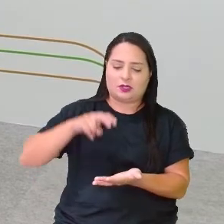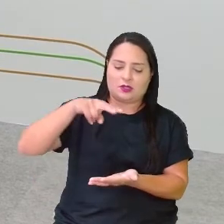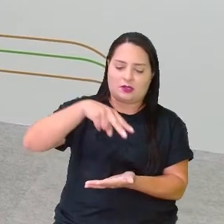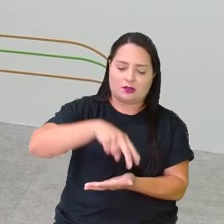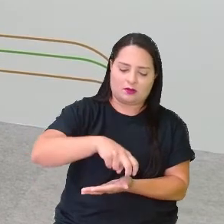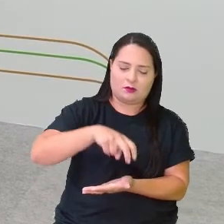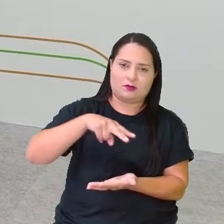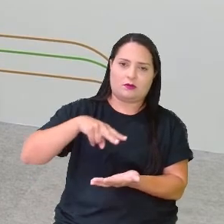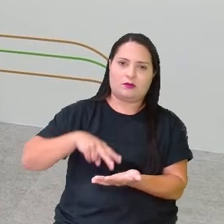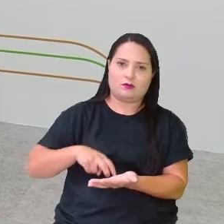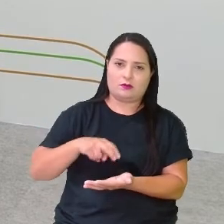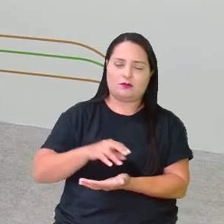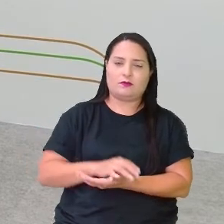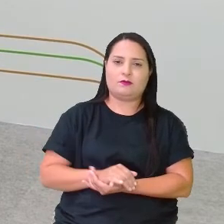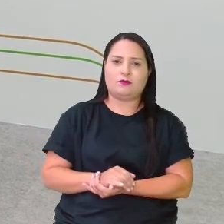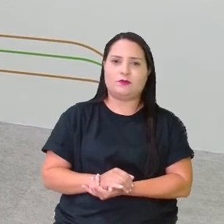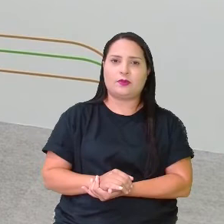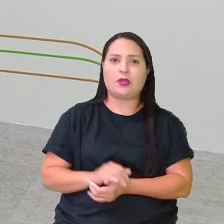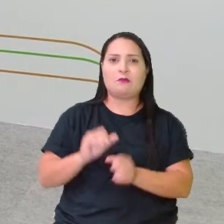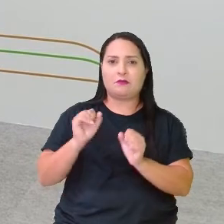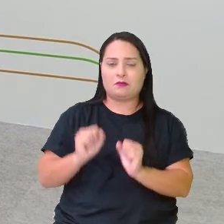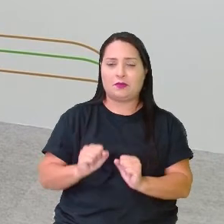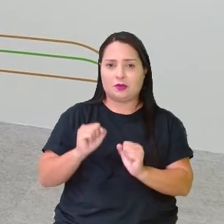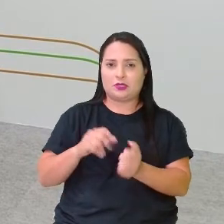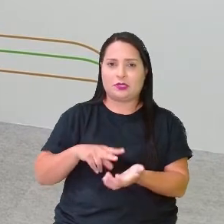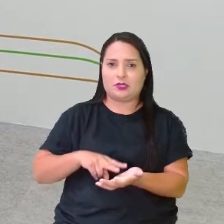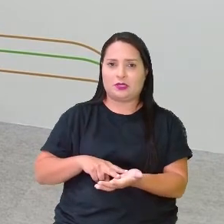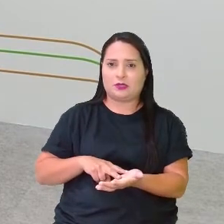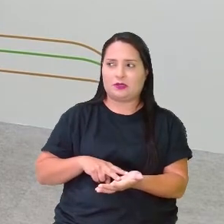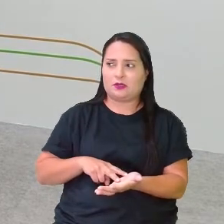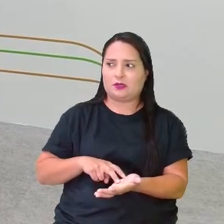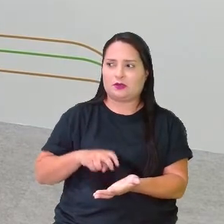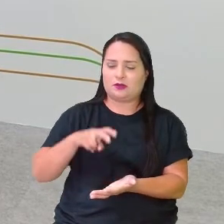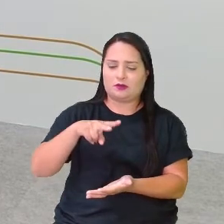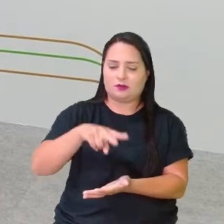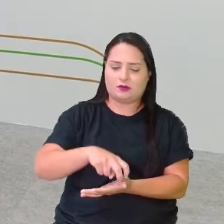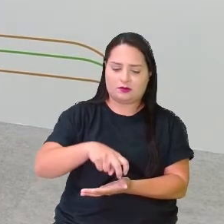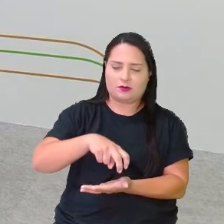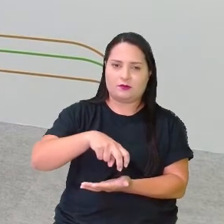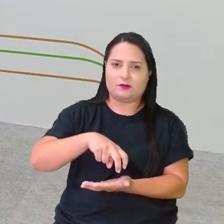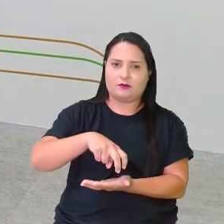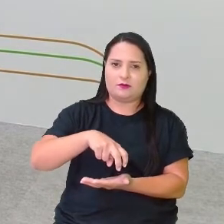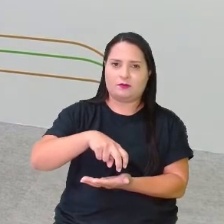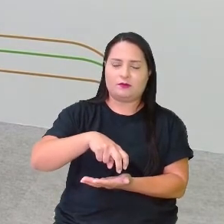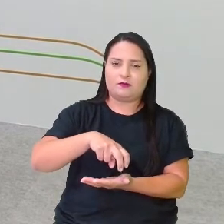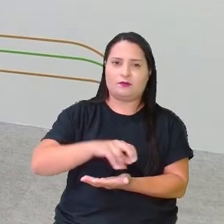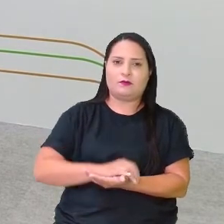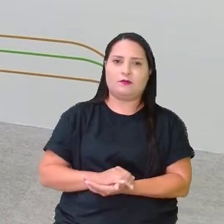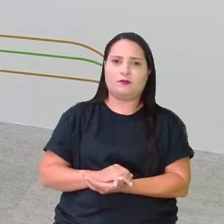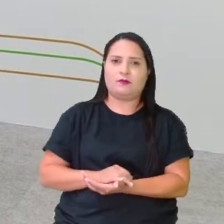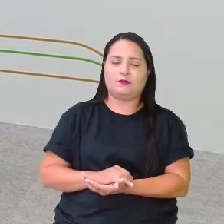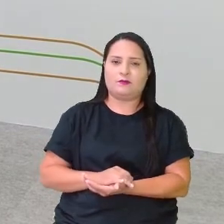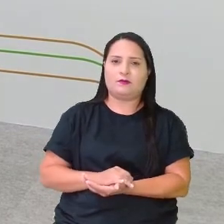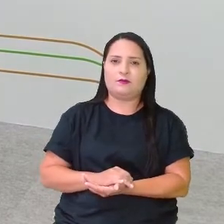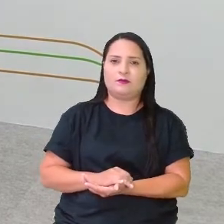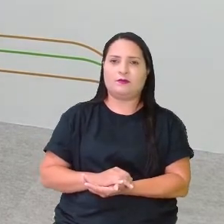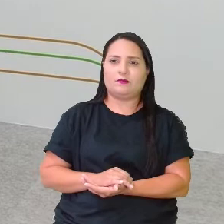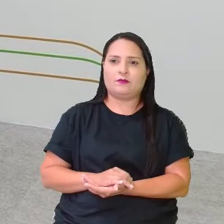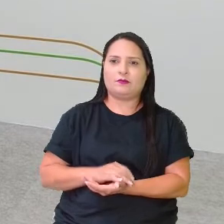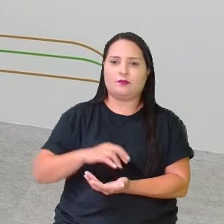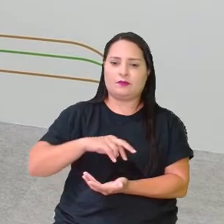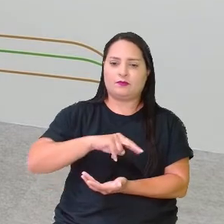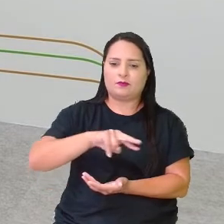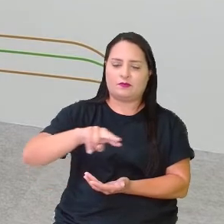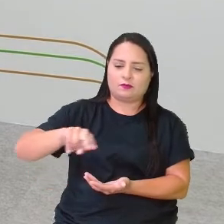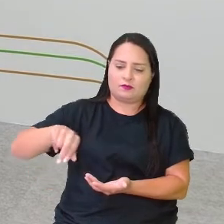tá? Então, vocês podem tanto fazer esse salto indo com um pé e depois o outro, né? Saiu,